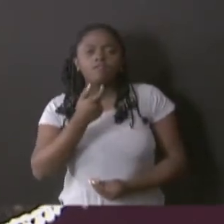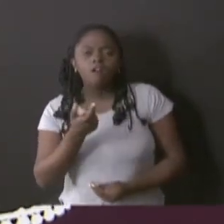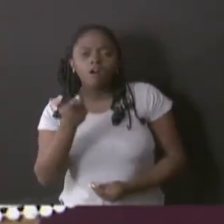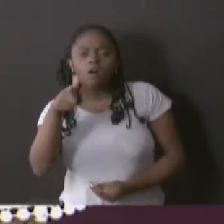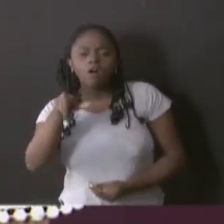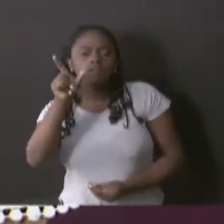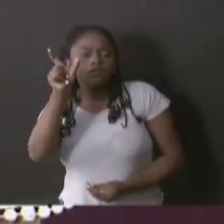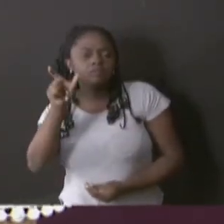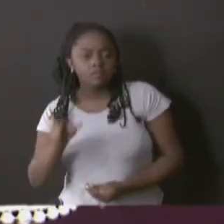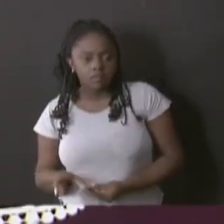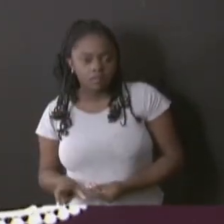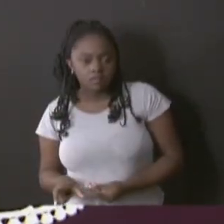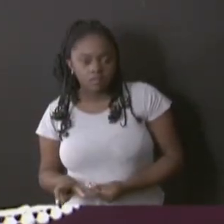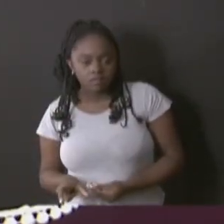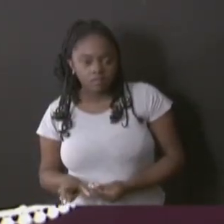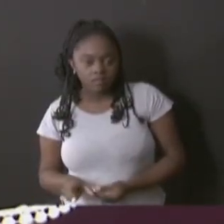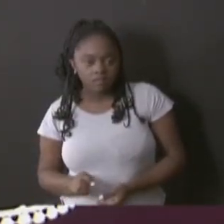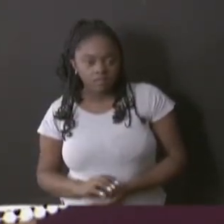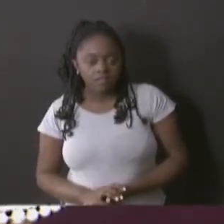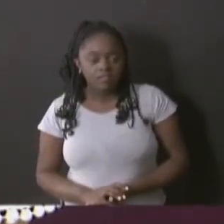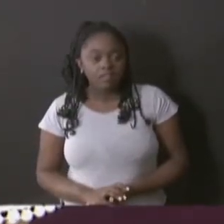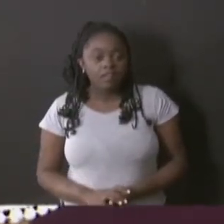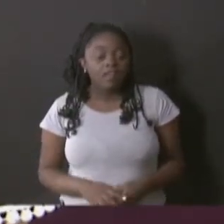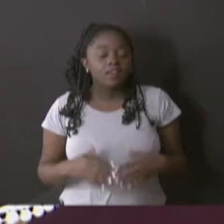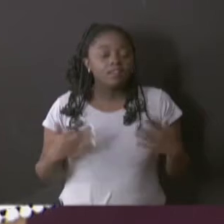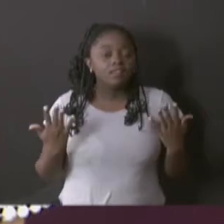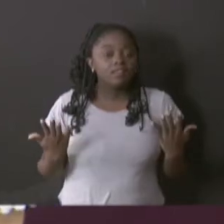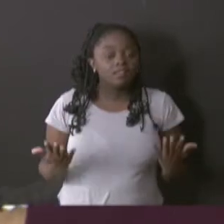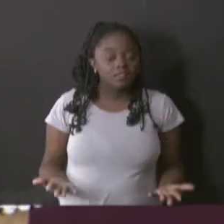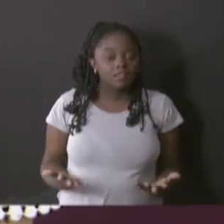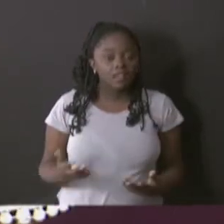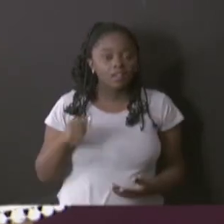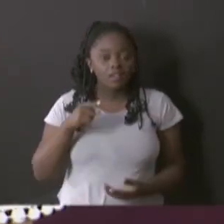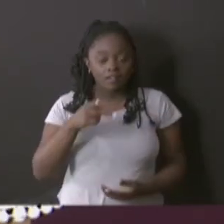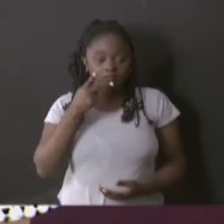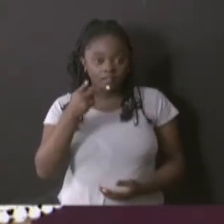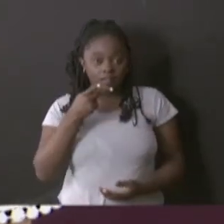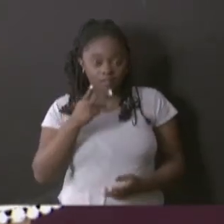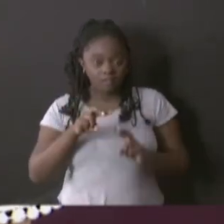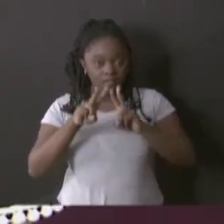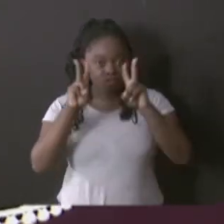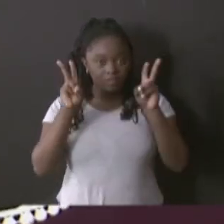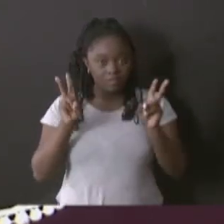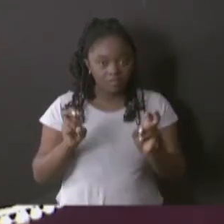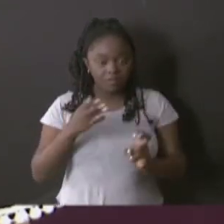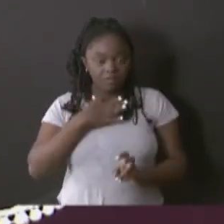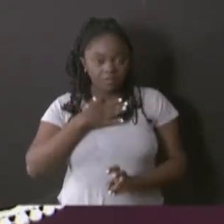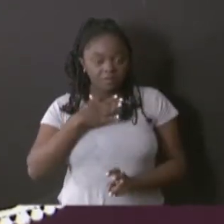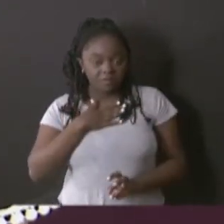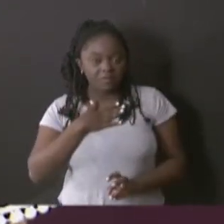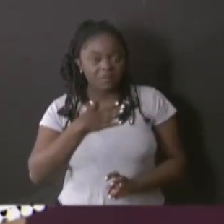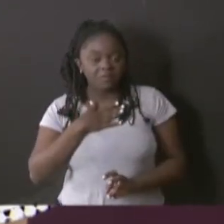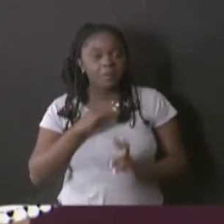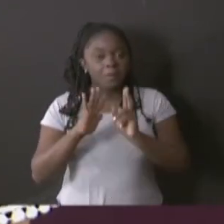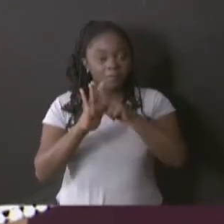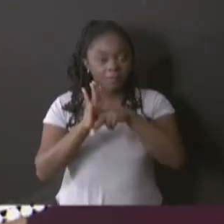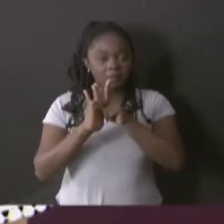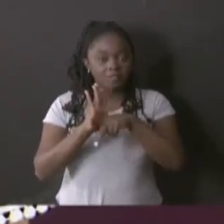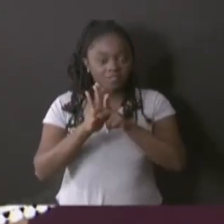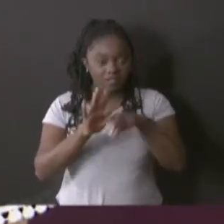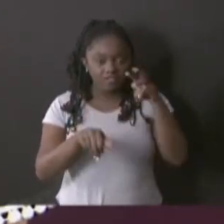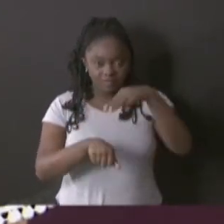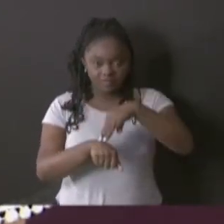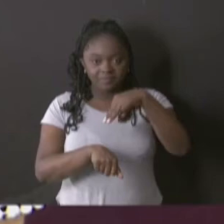pessoa? Novamente, a voz é subjetiva. E aí o senhor entrou no meu tema de projeto de mestrado, né? Legal.